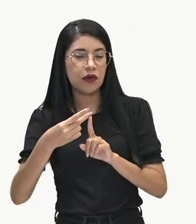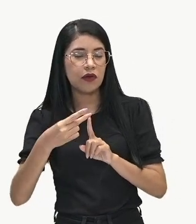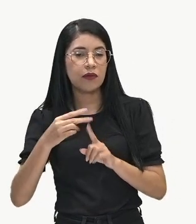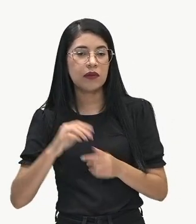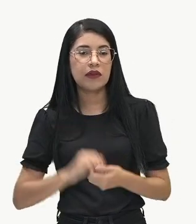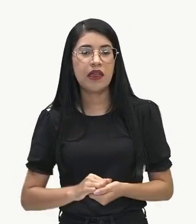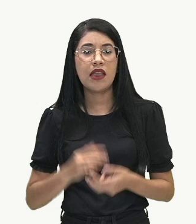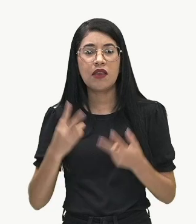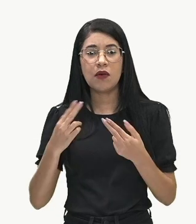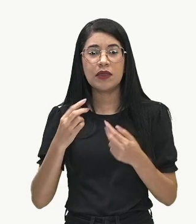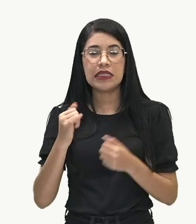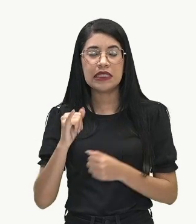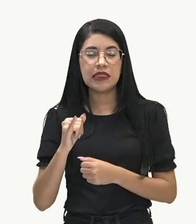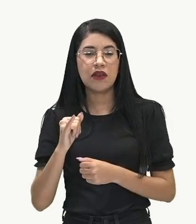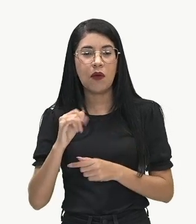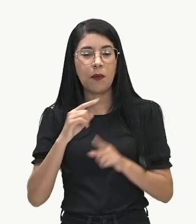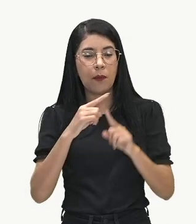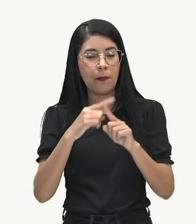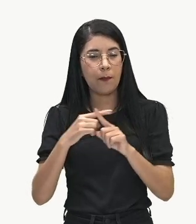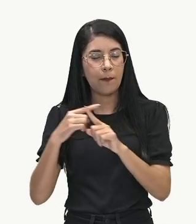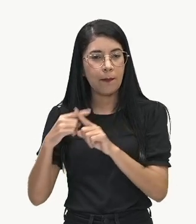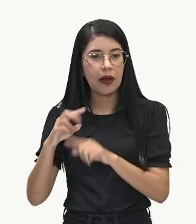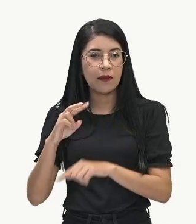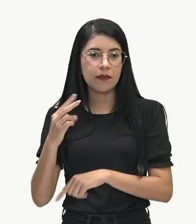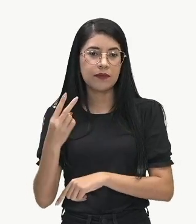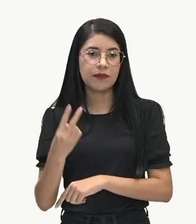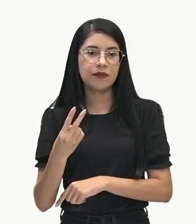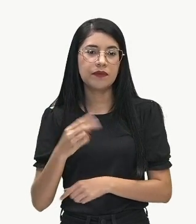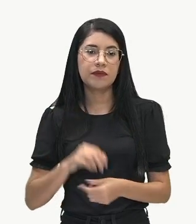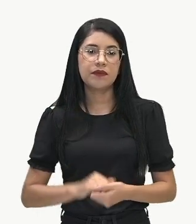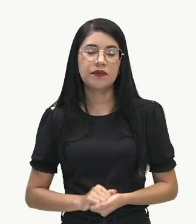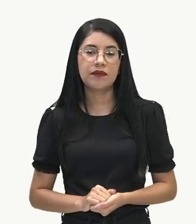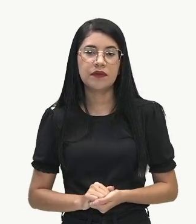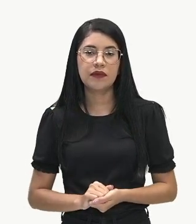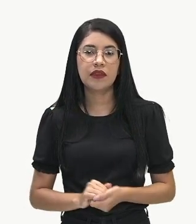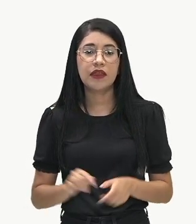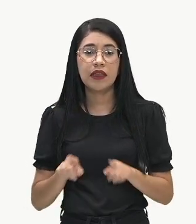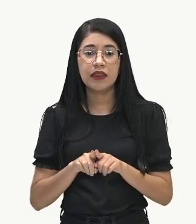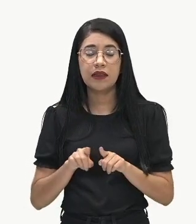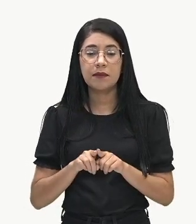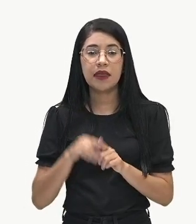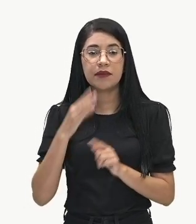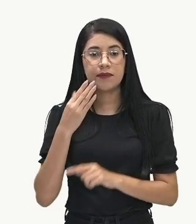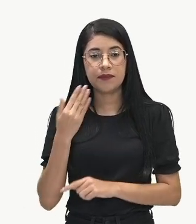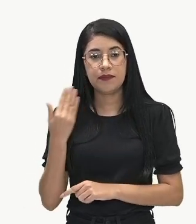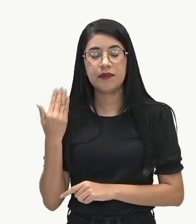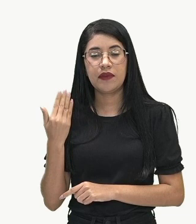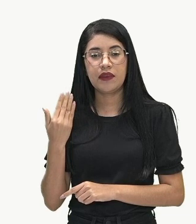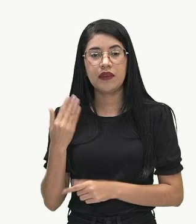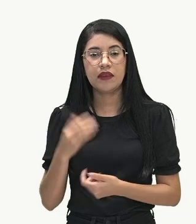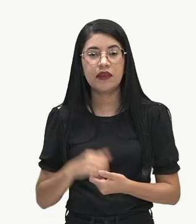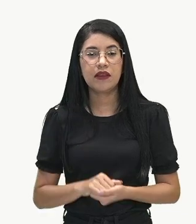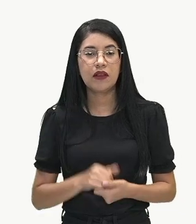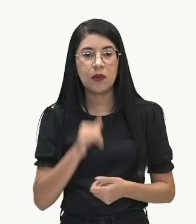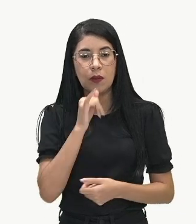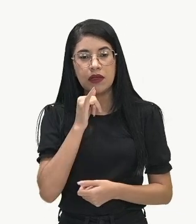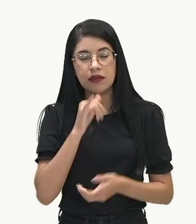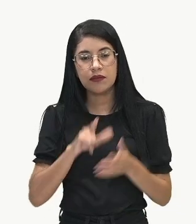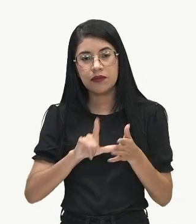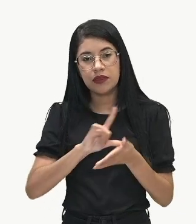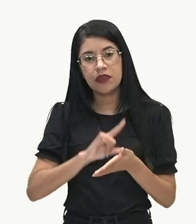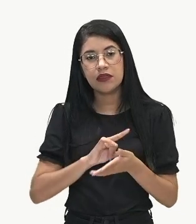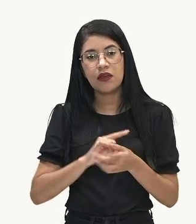isso aqui tudo por 2, tá? Da mesma forma que eu fizesse aqui anterior, multiplicasse tudo